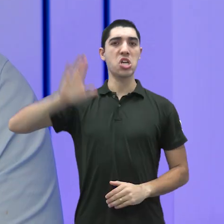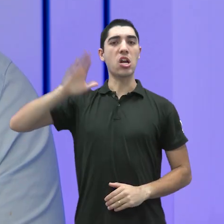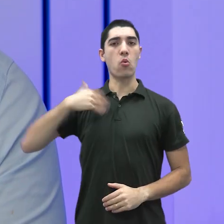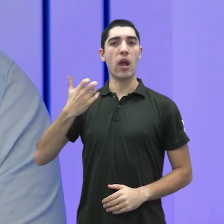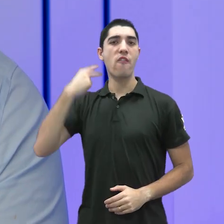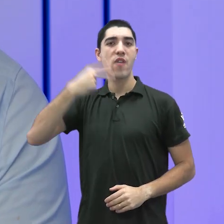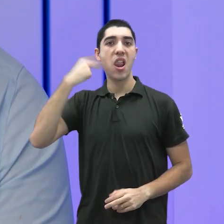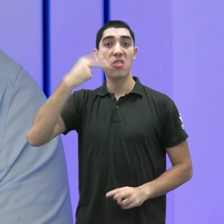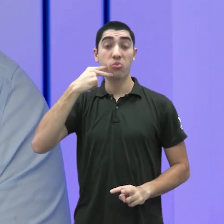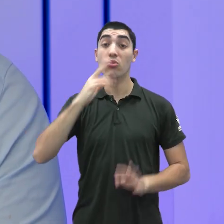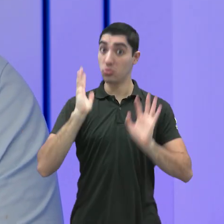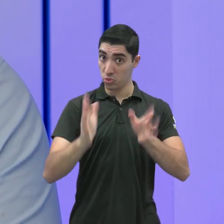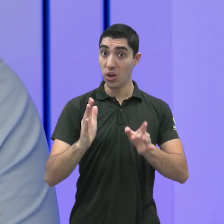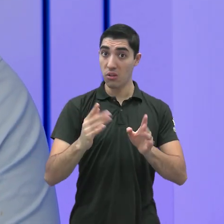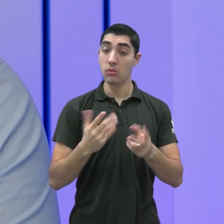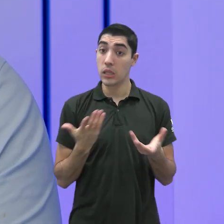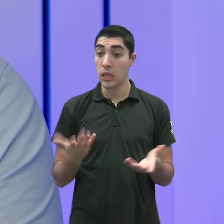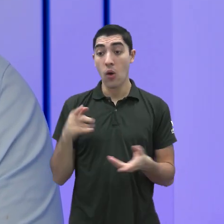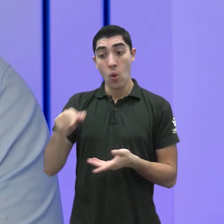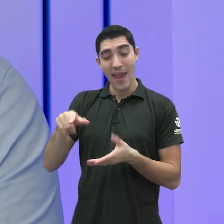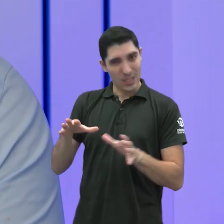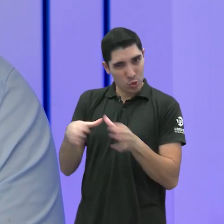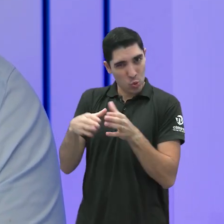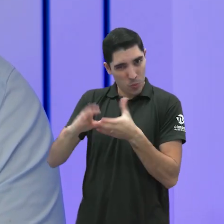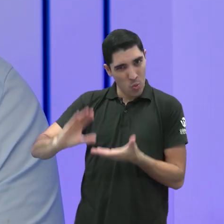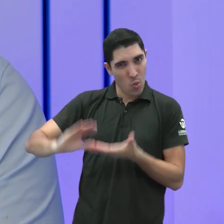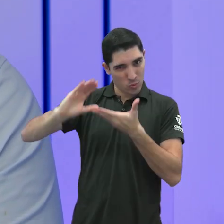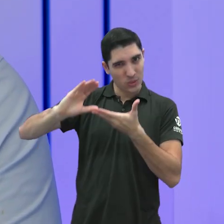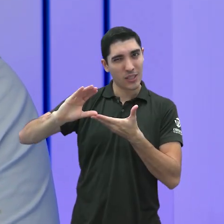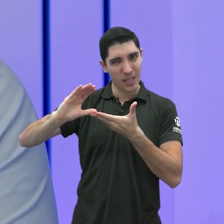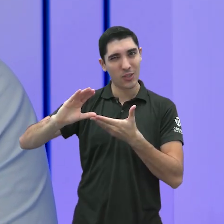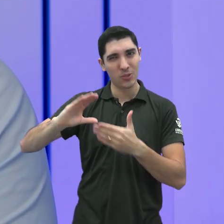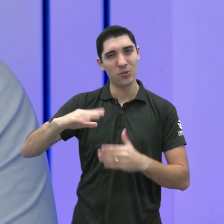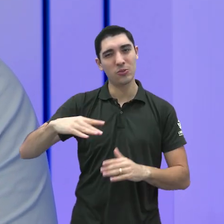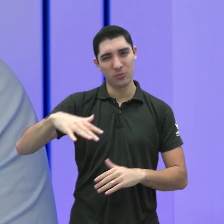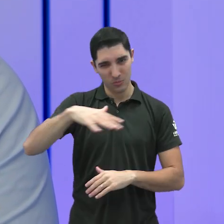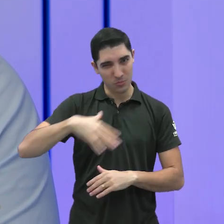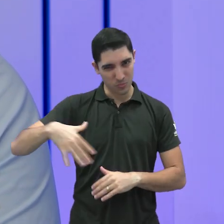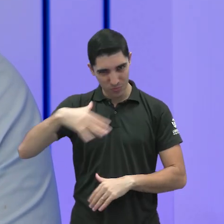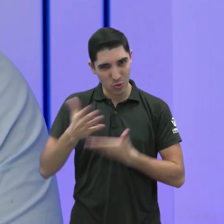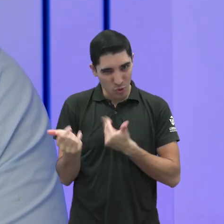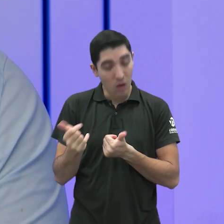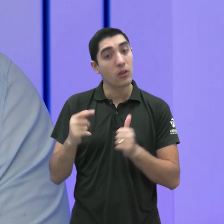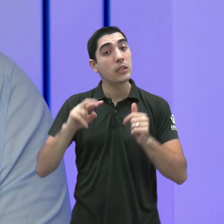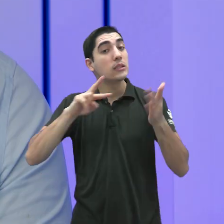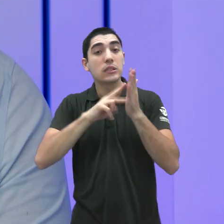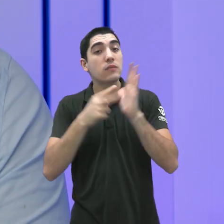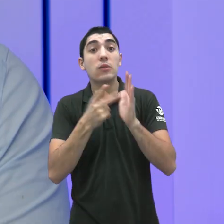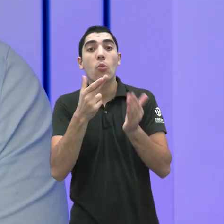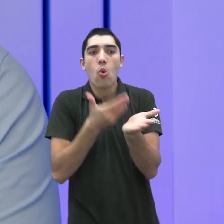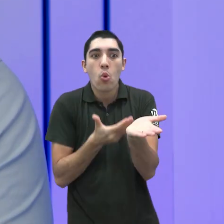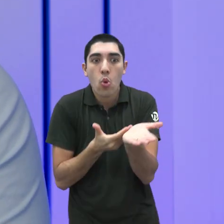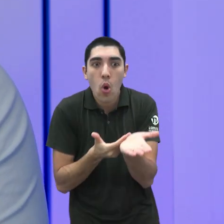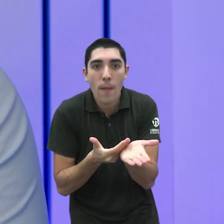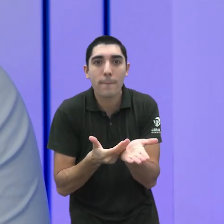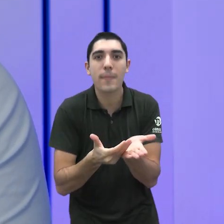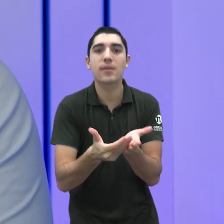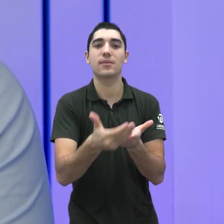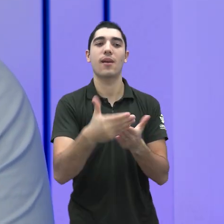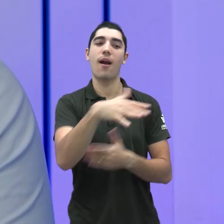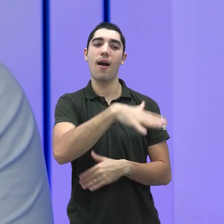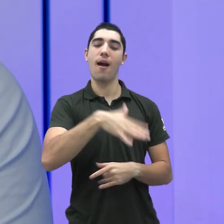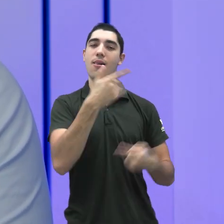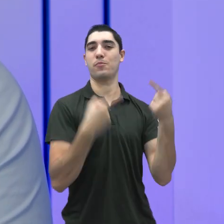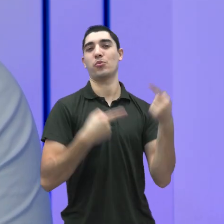de entrada para a discussão de políticas públicas do nosso município. Então, ali é uma preparação, né,